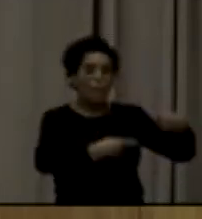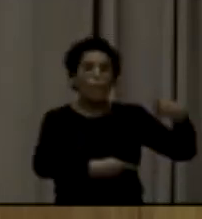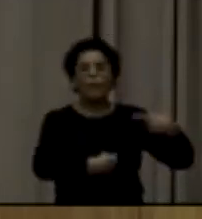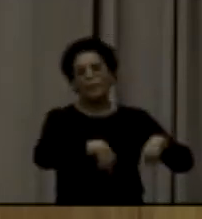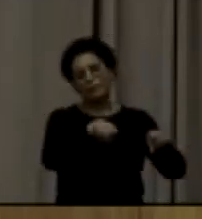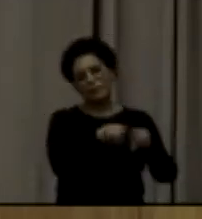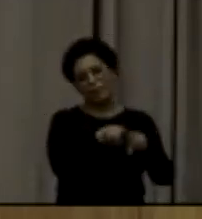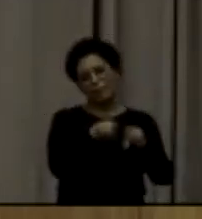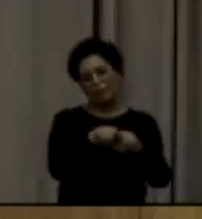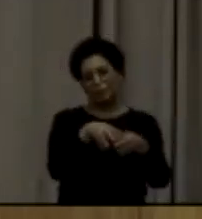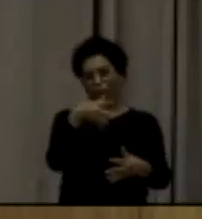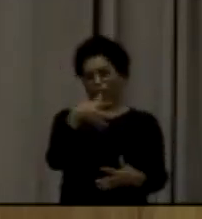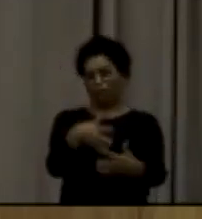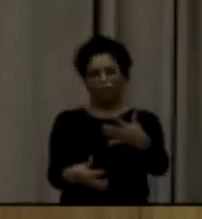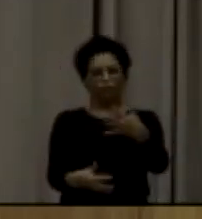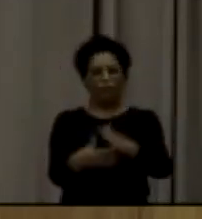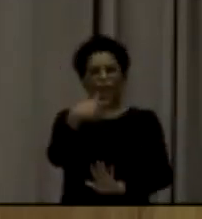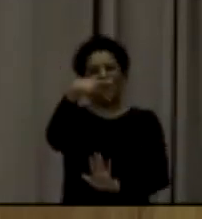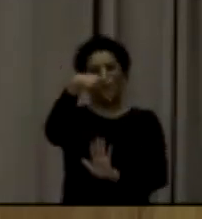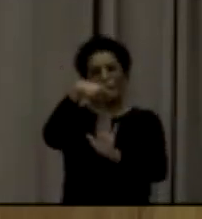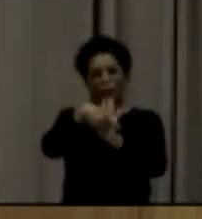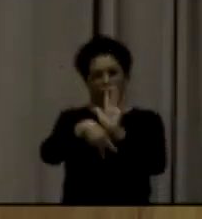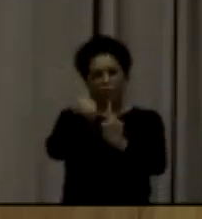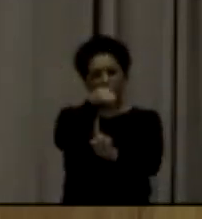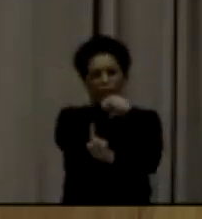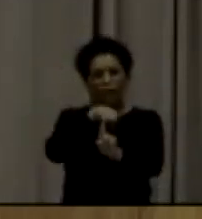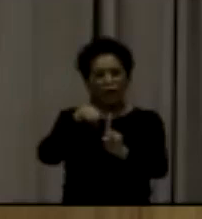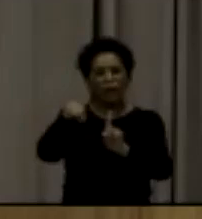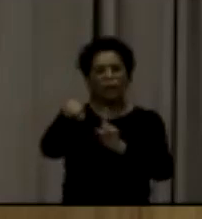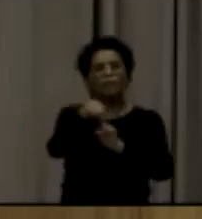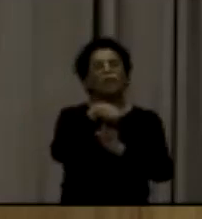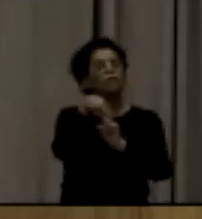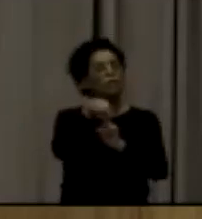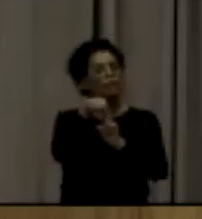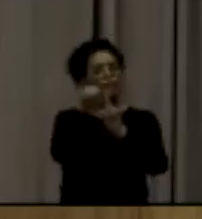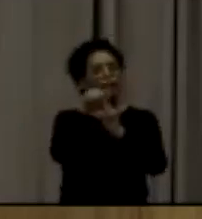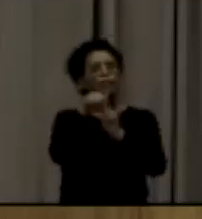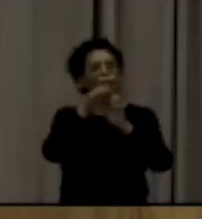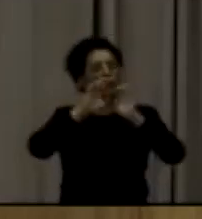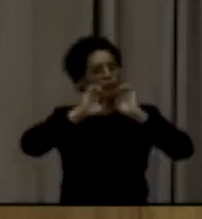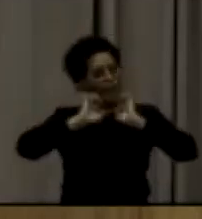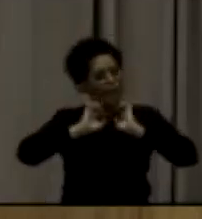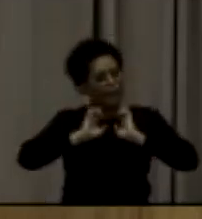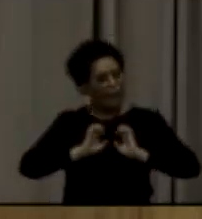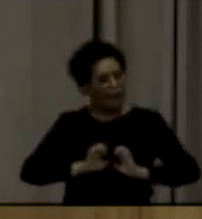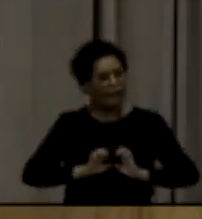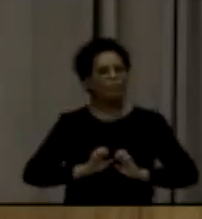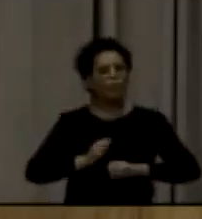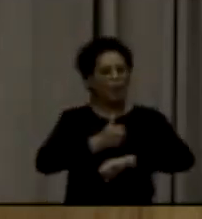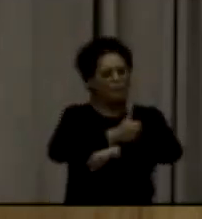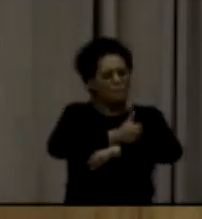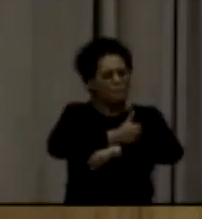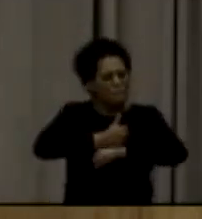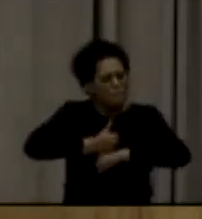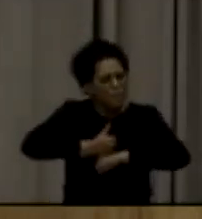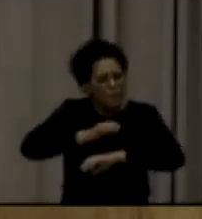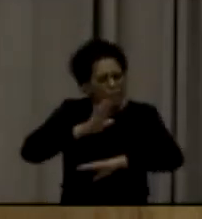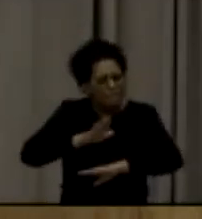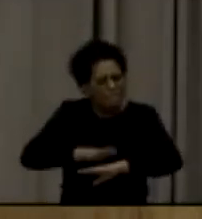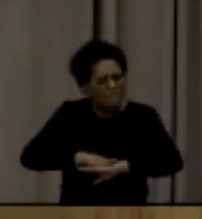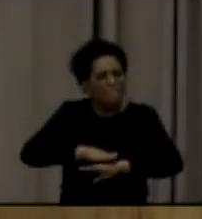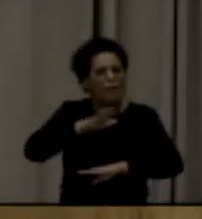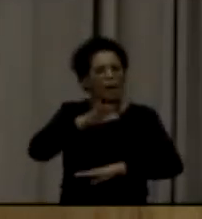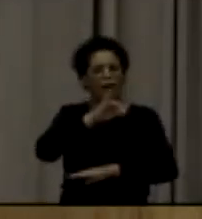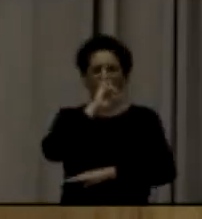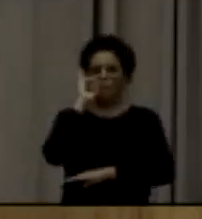também com a crise de projeto de sociedade, com a crise que tem uma dimensão ética, moral da maior importância, eu vou comentar um pouco mais